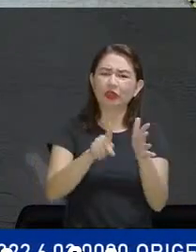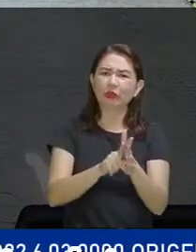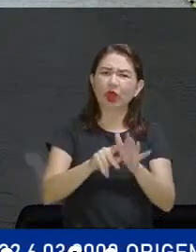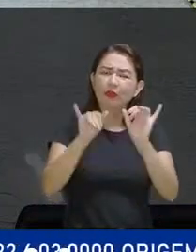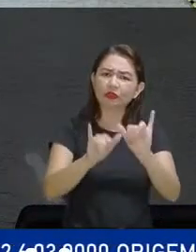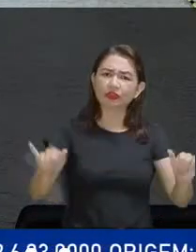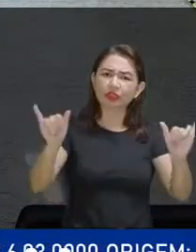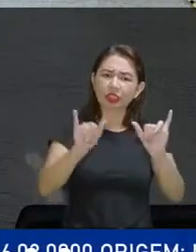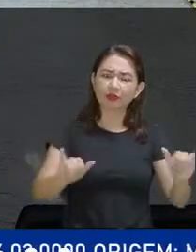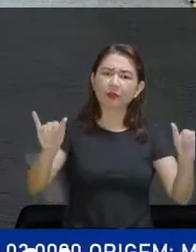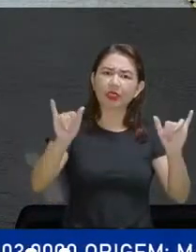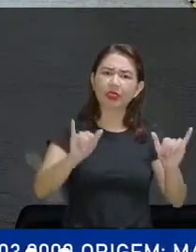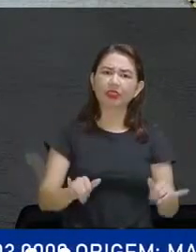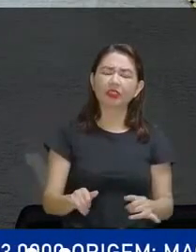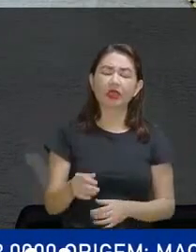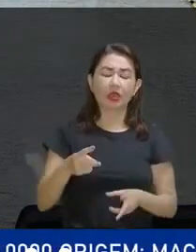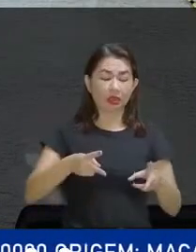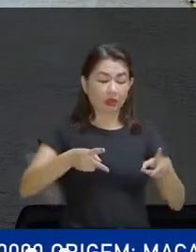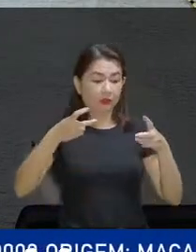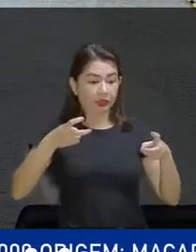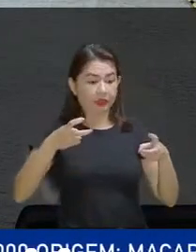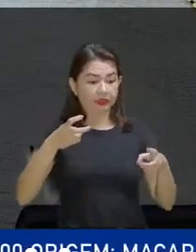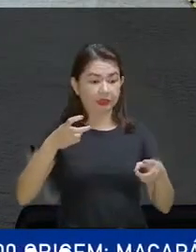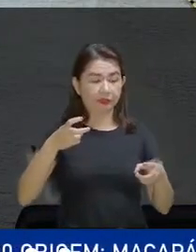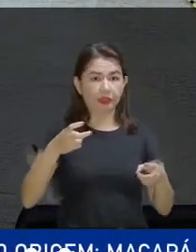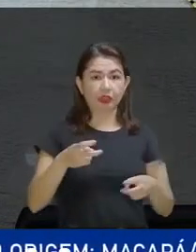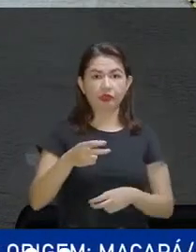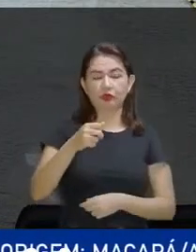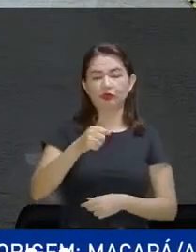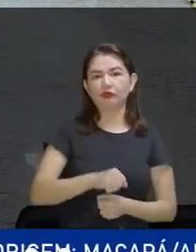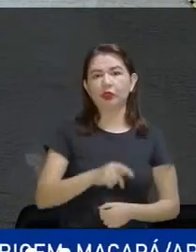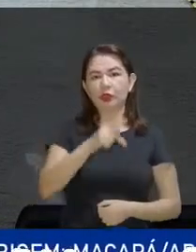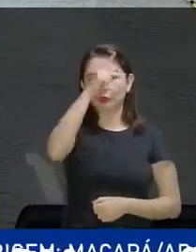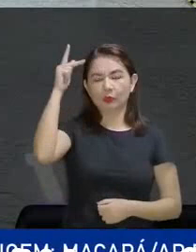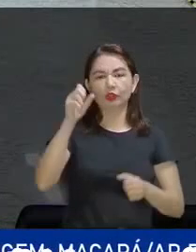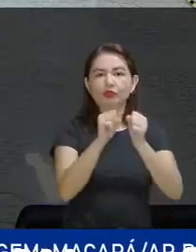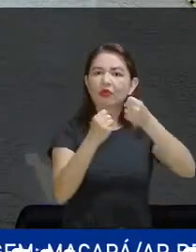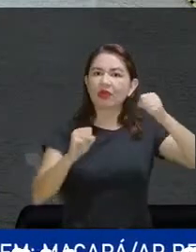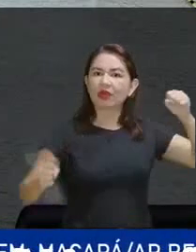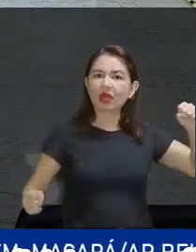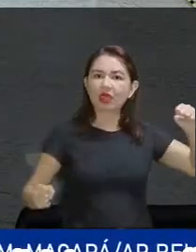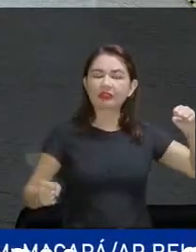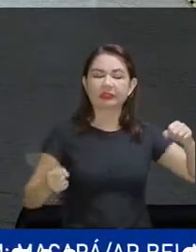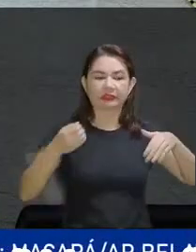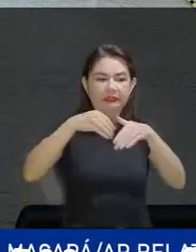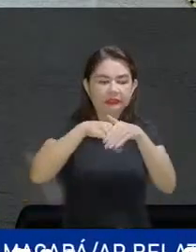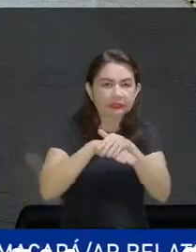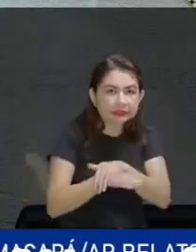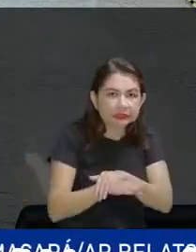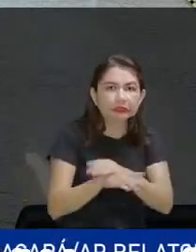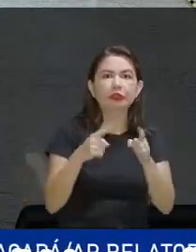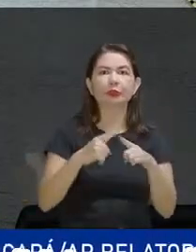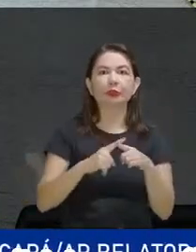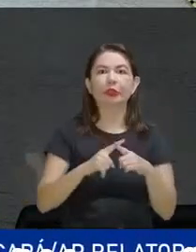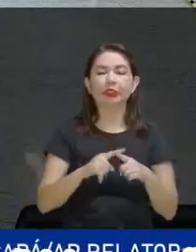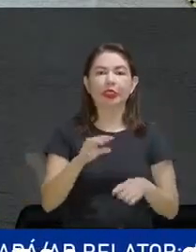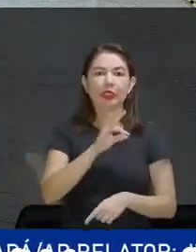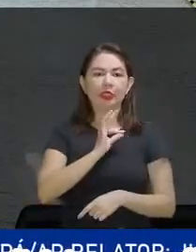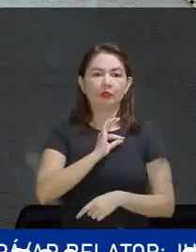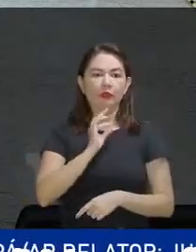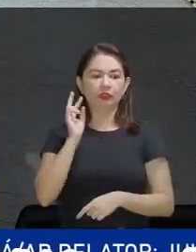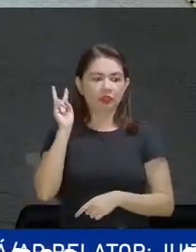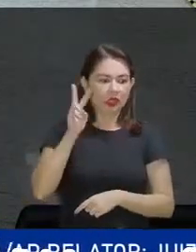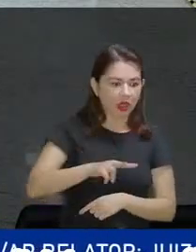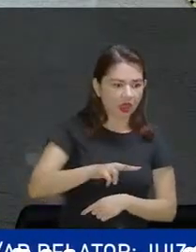santinhos em Porto Grande e guardou embaixo do banco para evitar desconfiança por parte das operações das